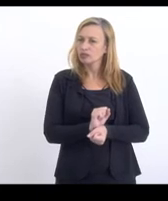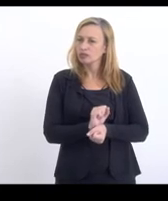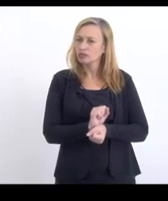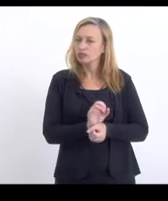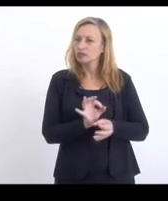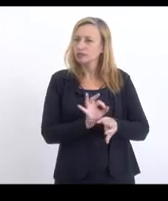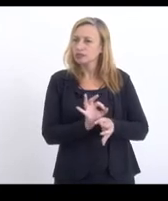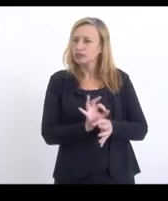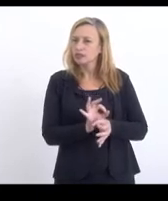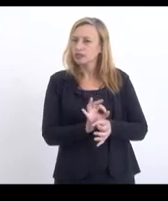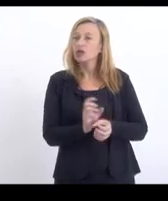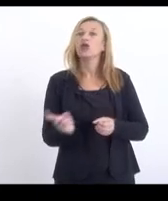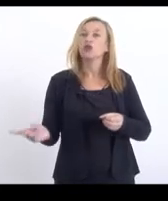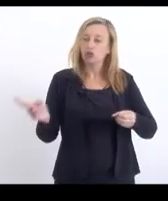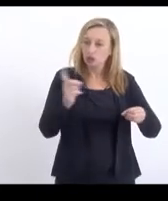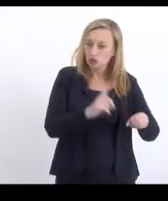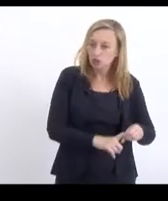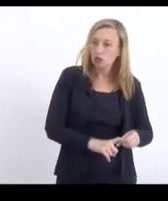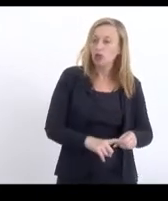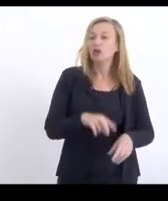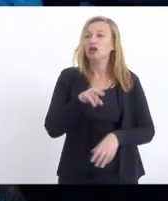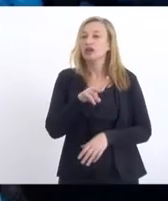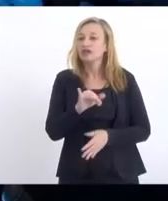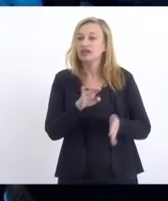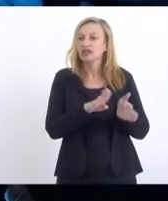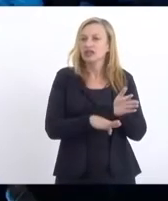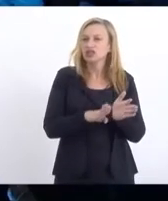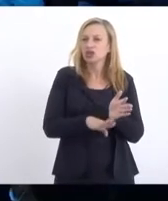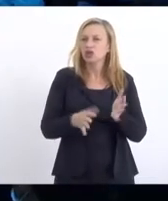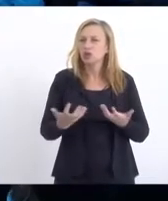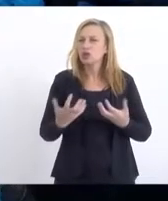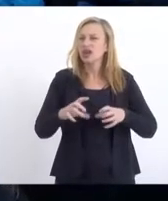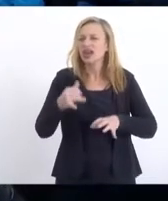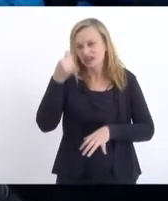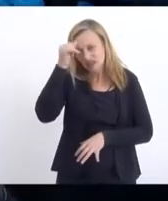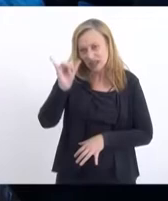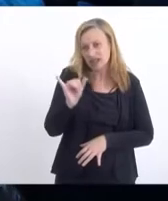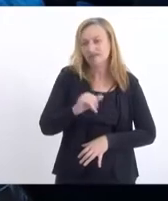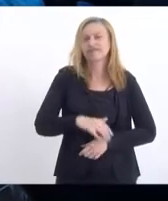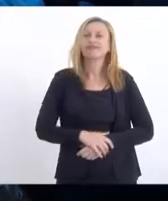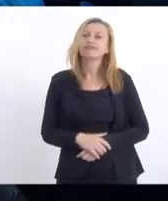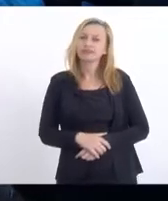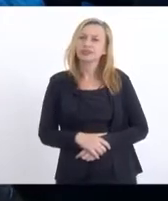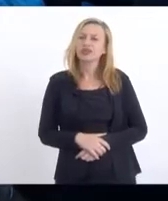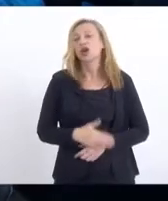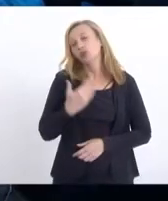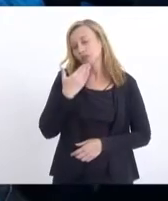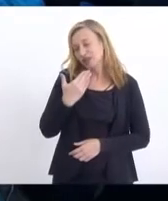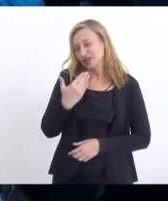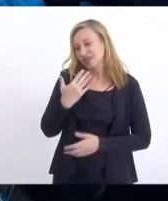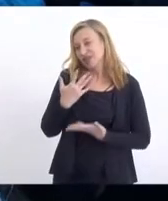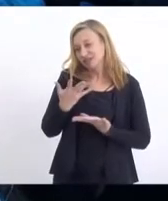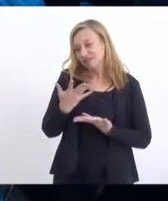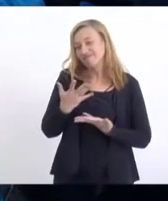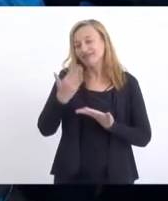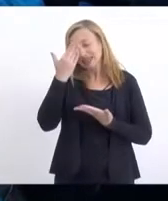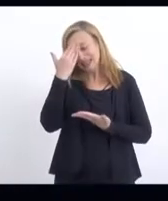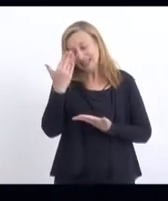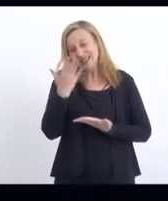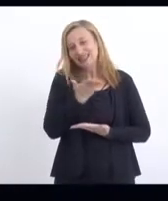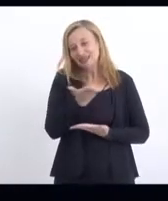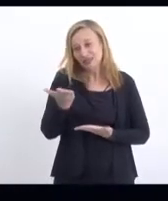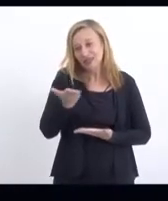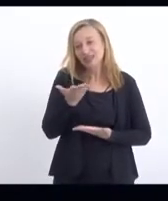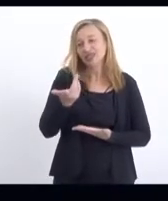Mas o que vai se gastar hoje é uma fábrica que eu quero evitar de uma vez que se fez antes. Era isso que eu queria falar e agradecer mais uma